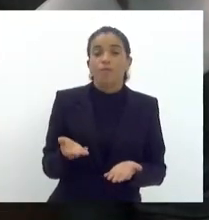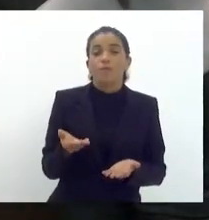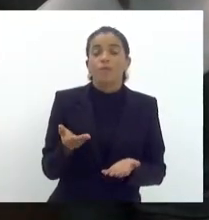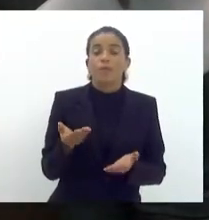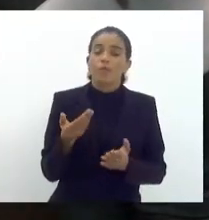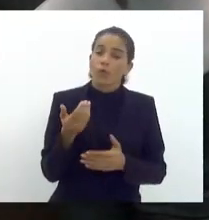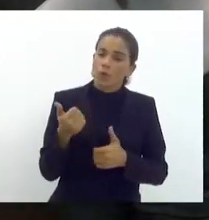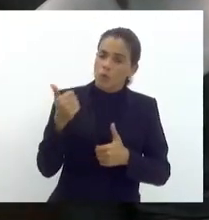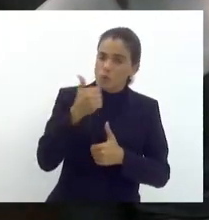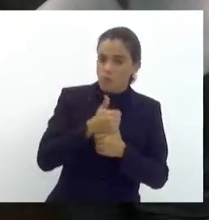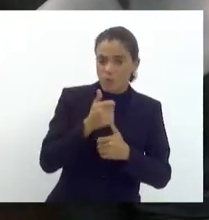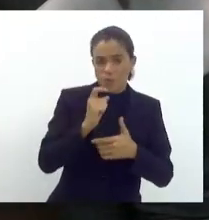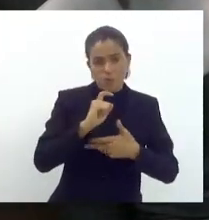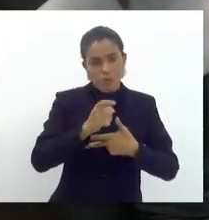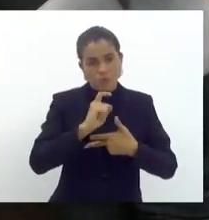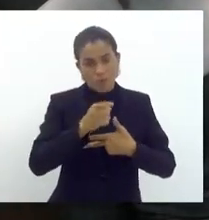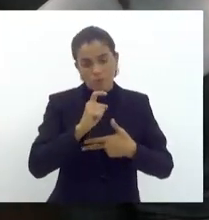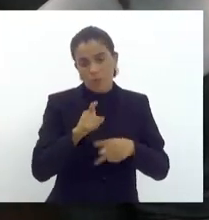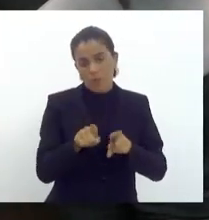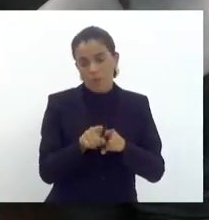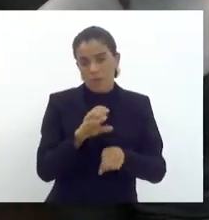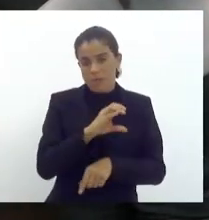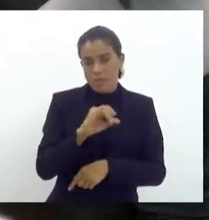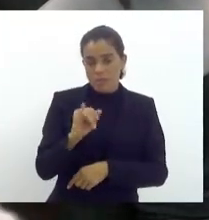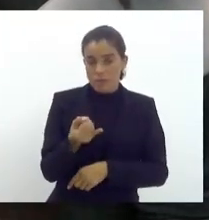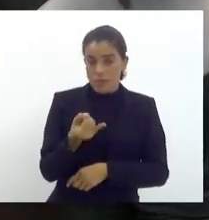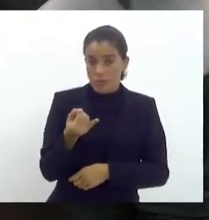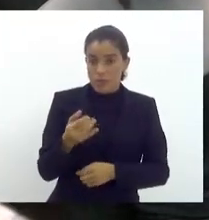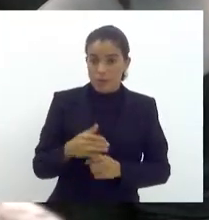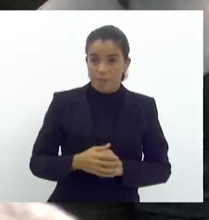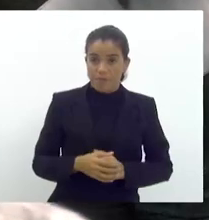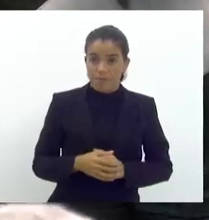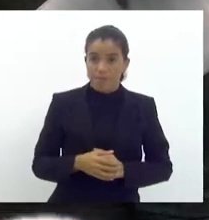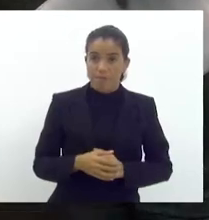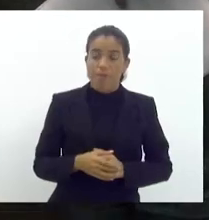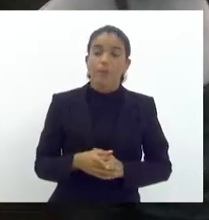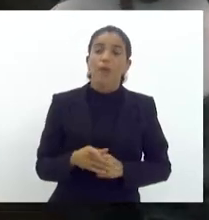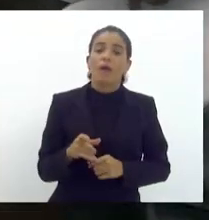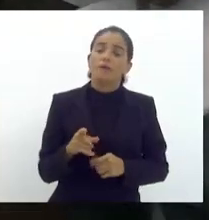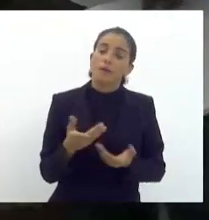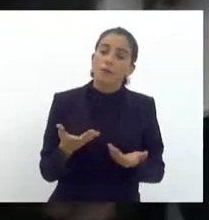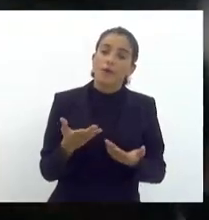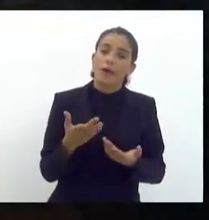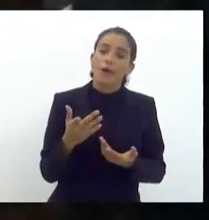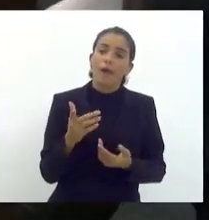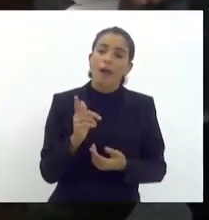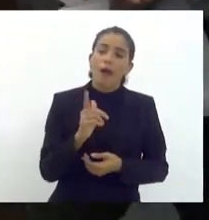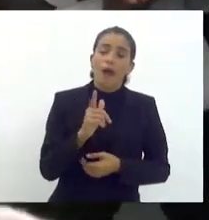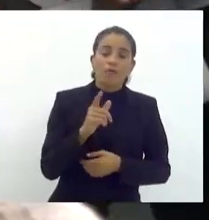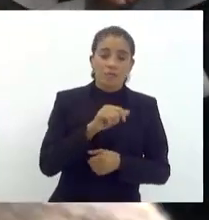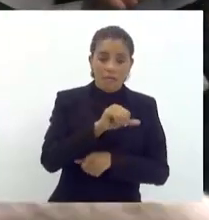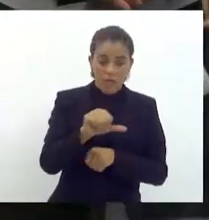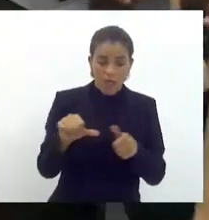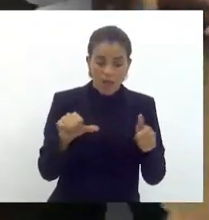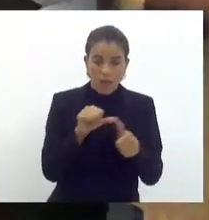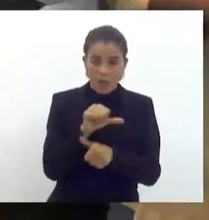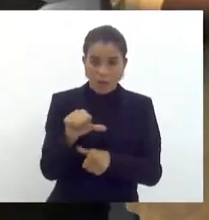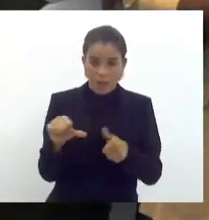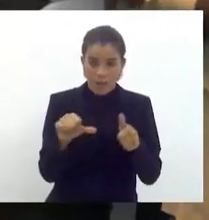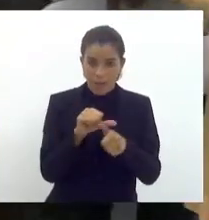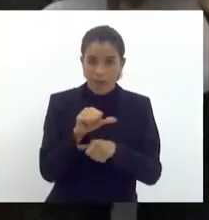substitutivo e logo é desses CJ então a ordem de grandeza é quando você alterasse